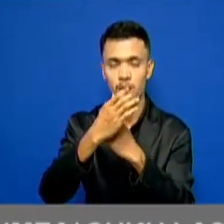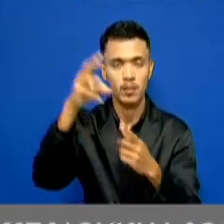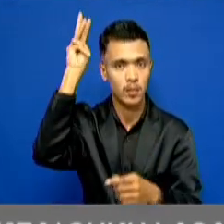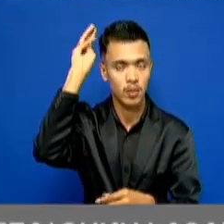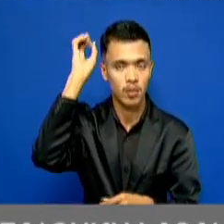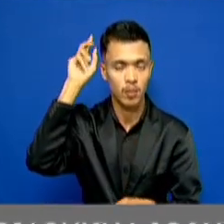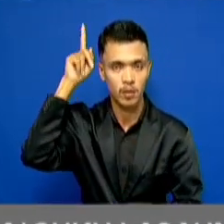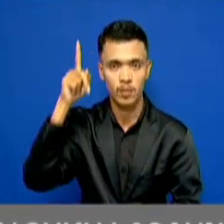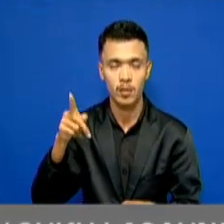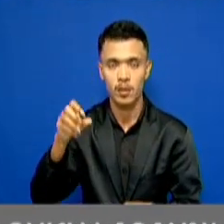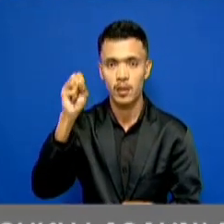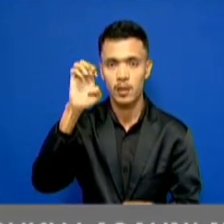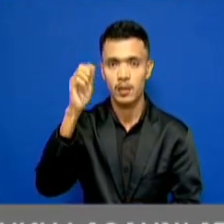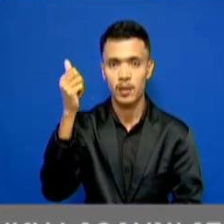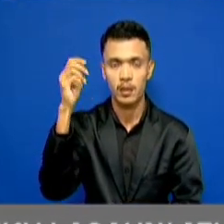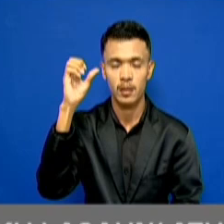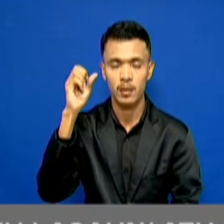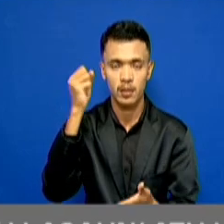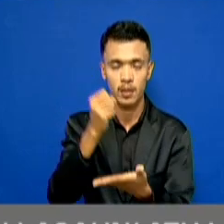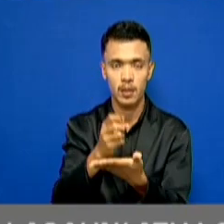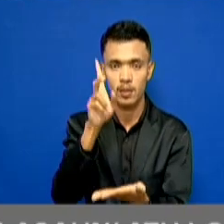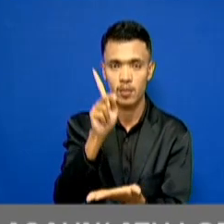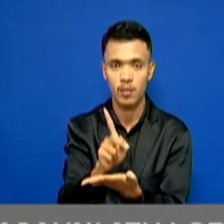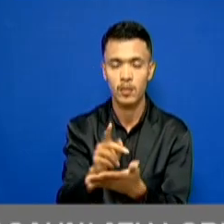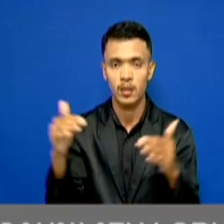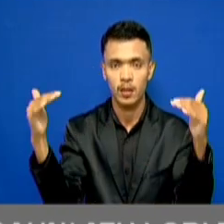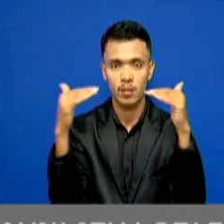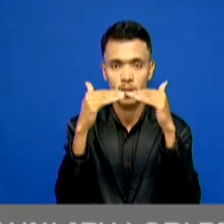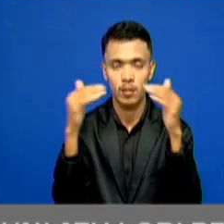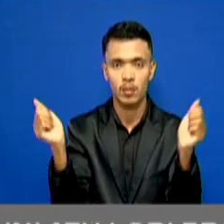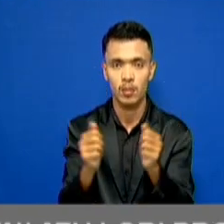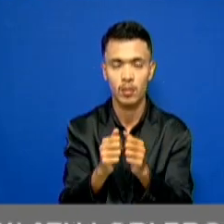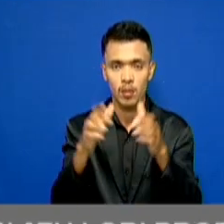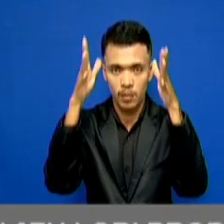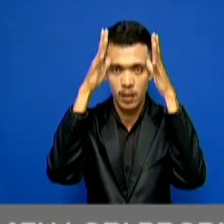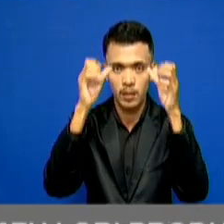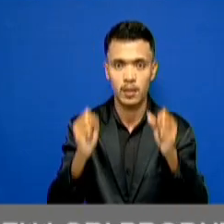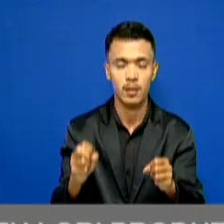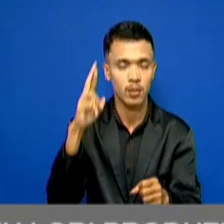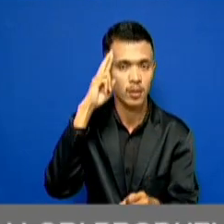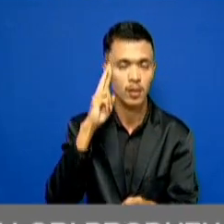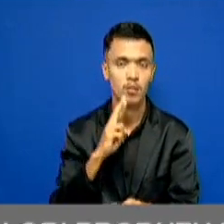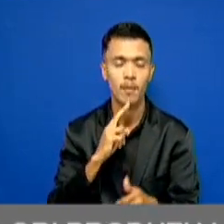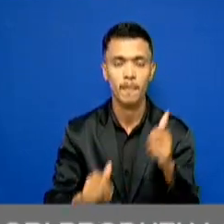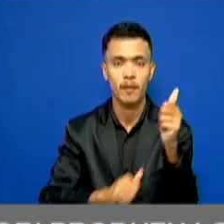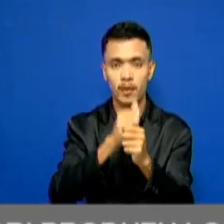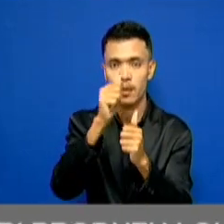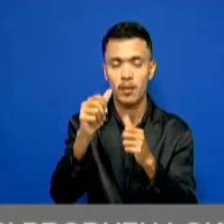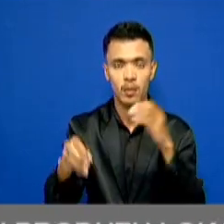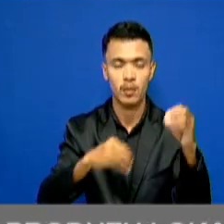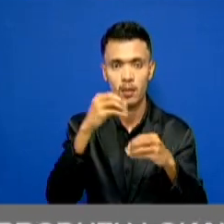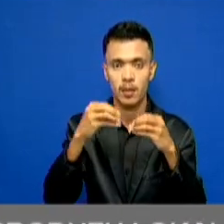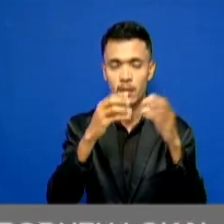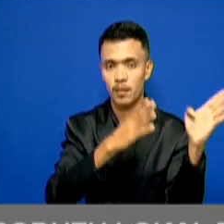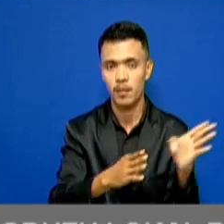Públicas, Secretário de Estado Comunicação Social. Ao encontro com o Presidente da República, José Ramos Horta, onde informa com a preparação Equipa